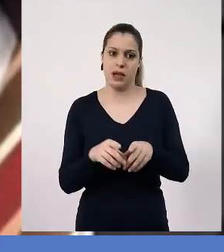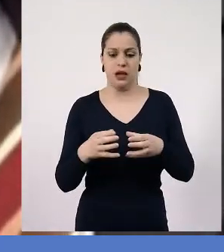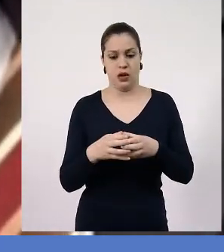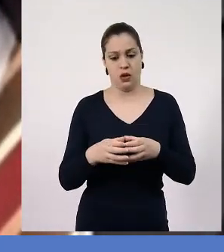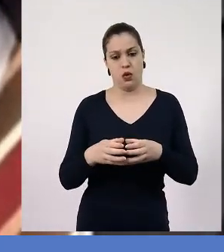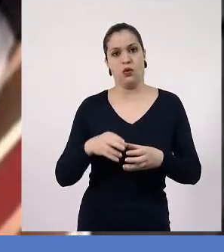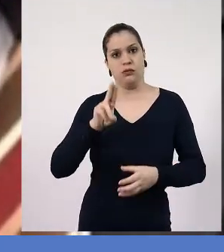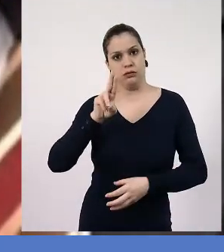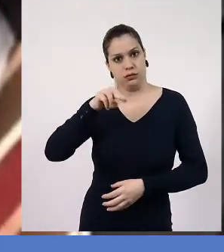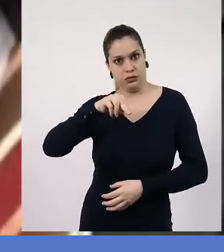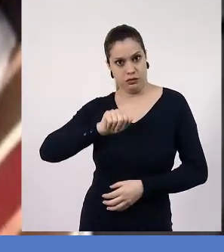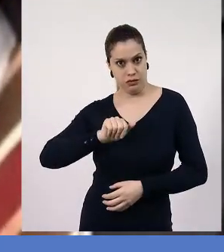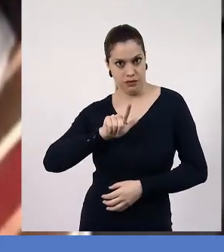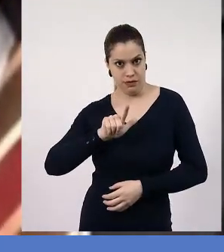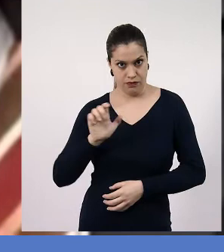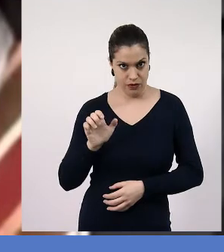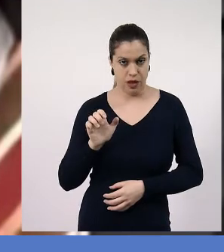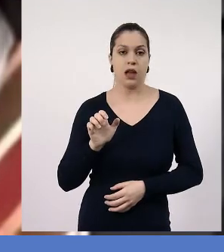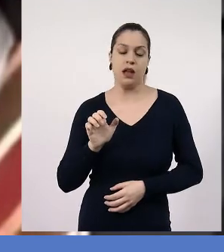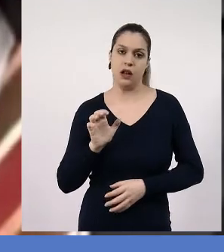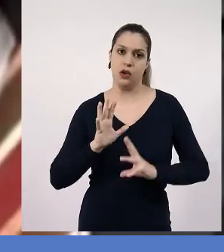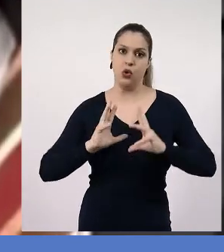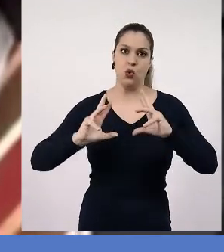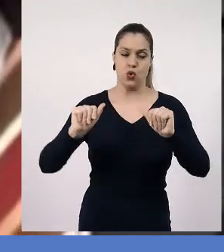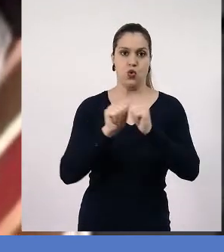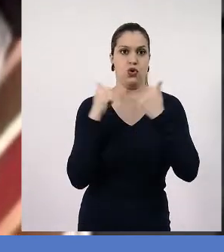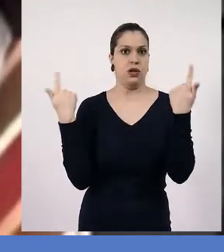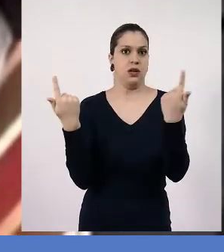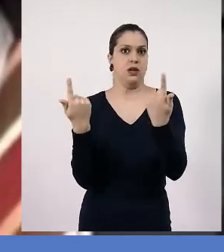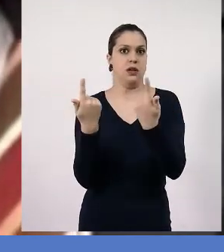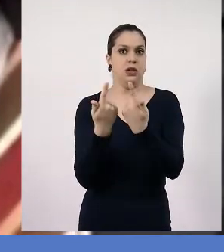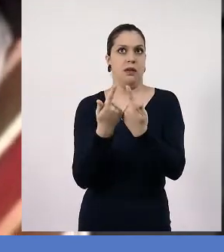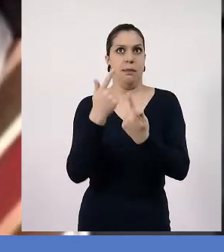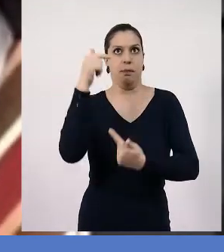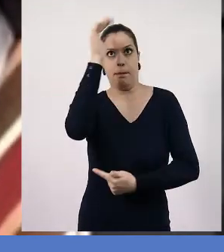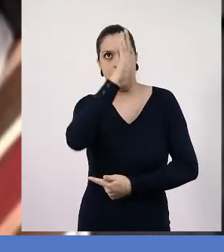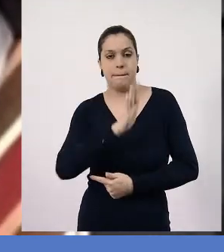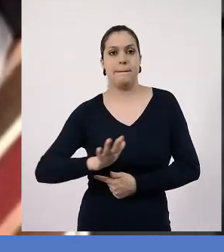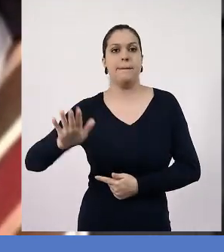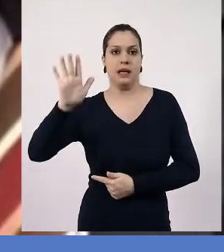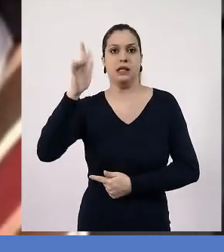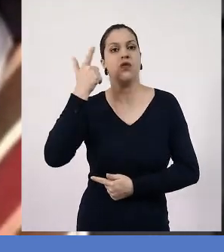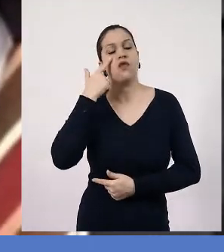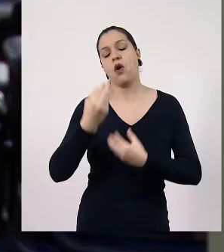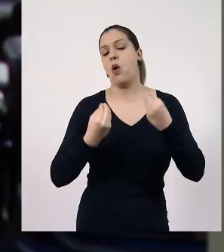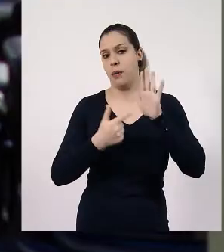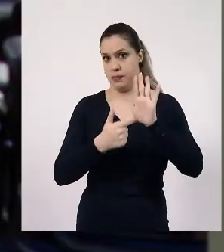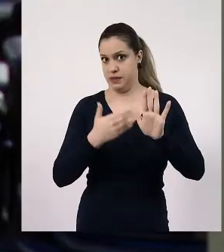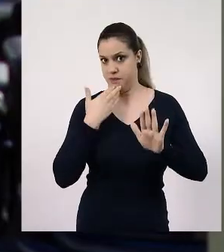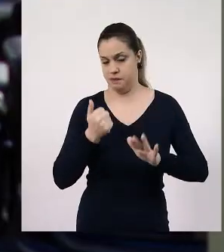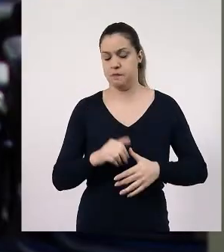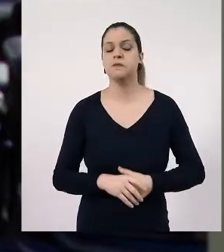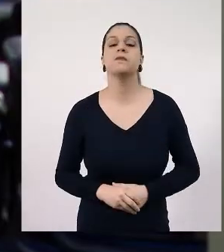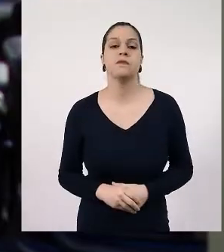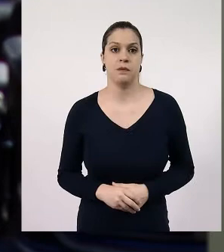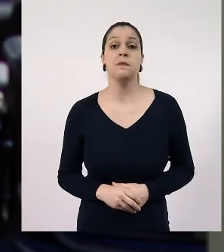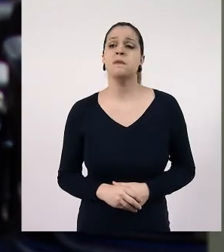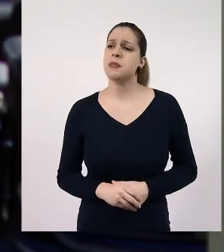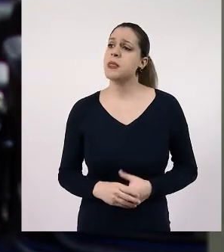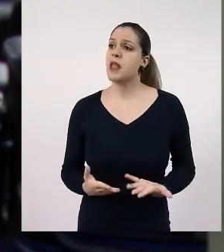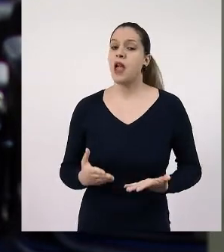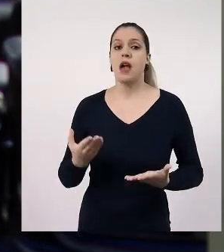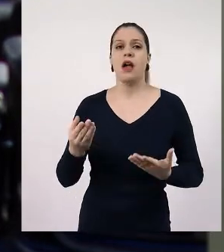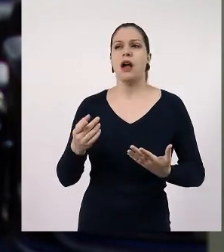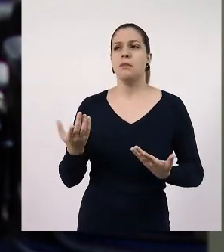vem apresentando e a gente vem avaliando todo esse projeto para que a gente possa apresentar aqui no Mato Grosso do Sul. Deputado, vamos explicar